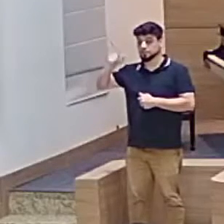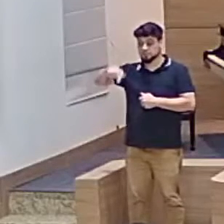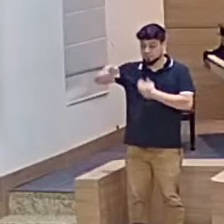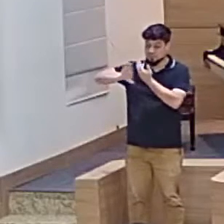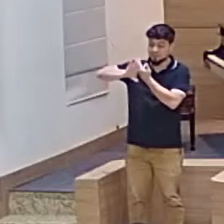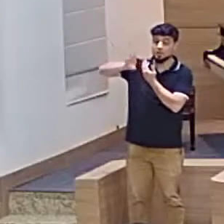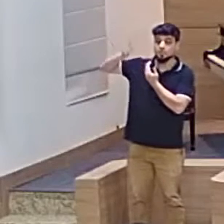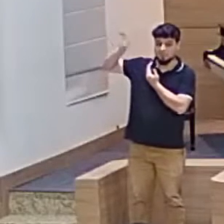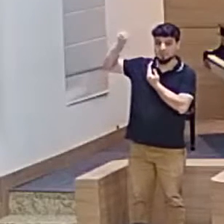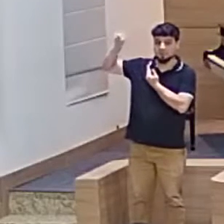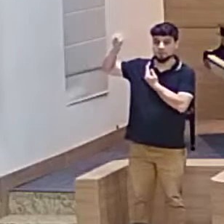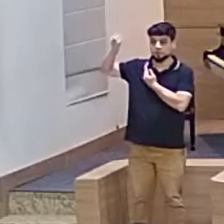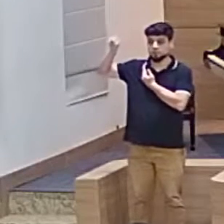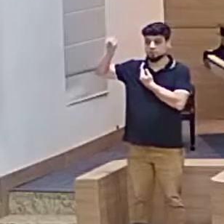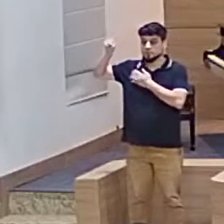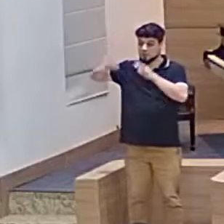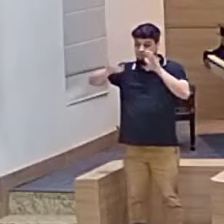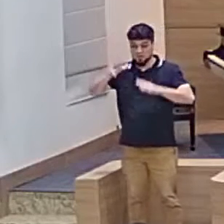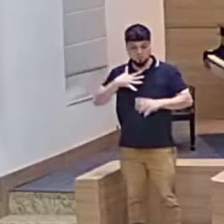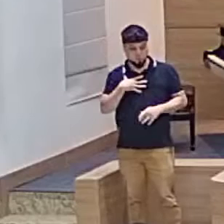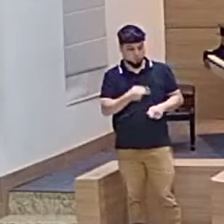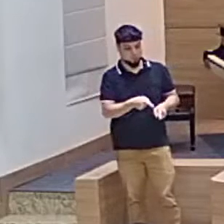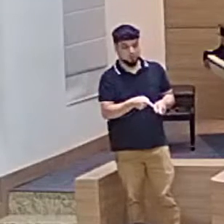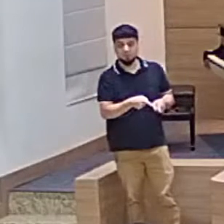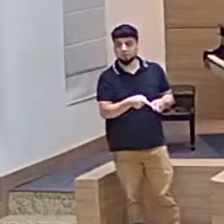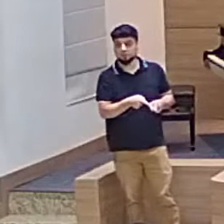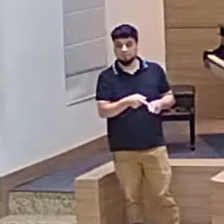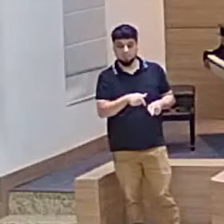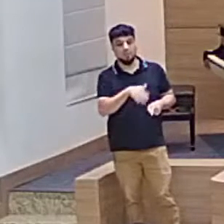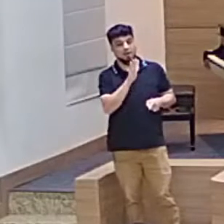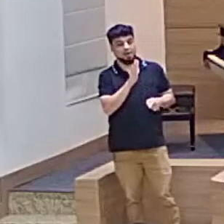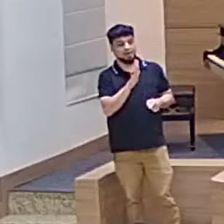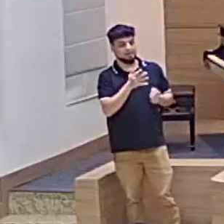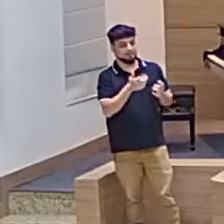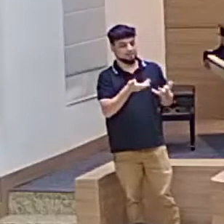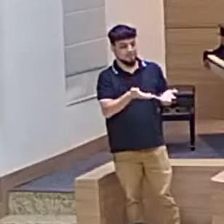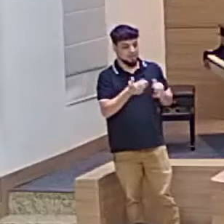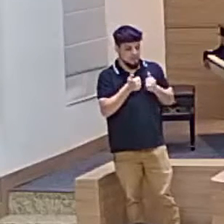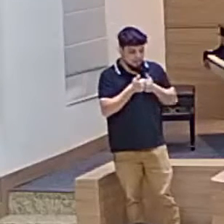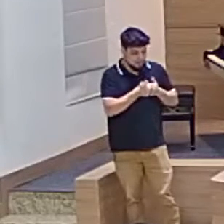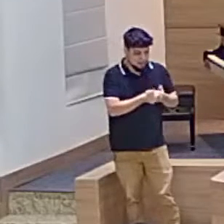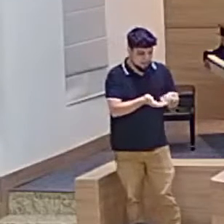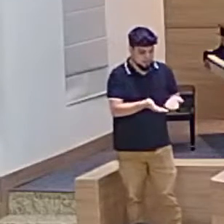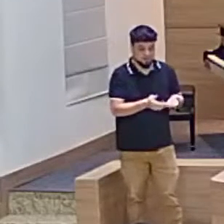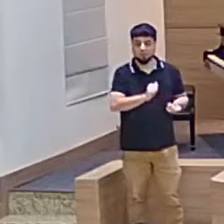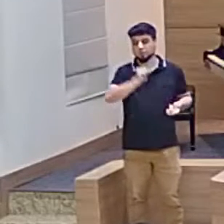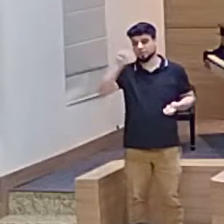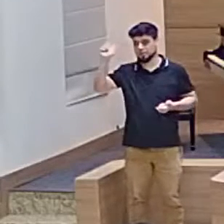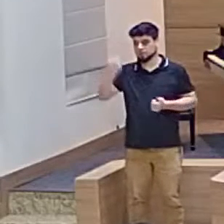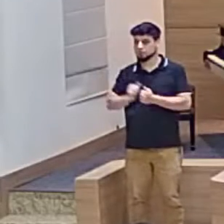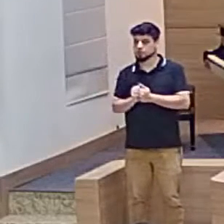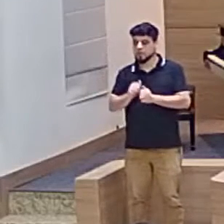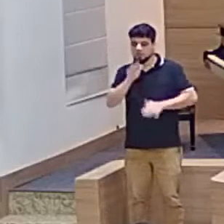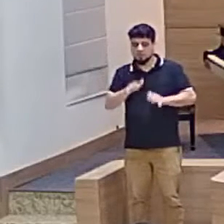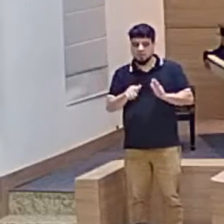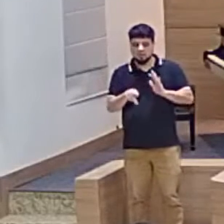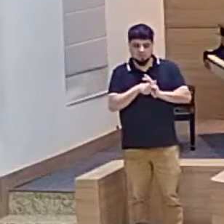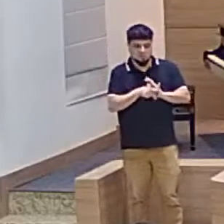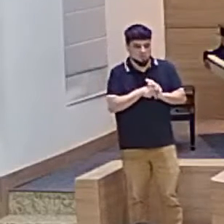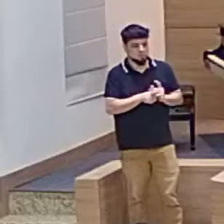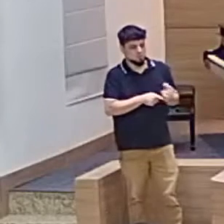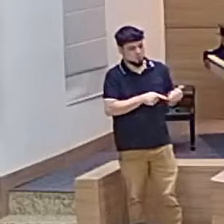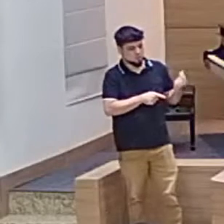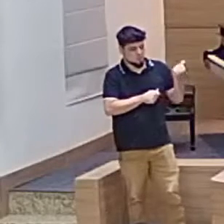Às vezes o próprio filho é um ídolo Às vezes o bem material é um ídolo nós temos